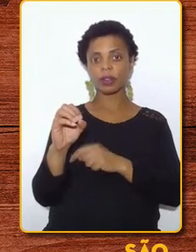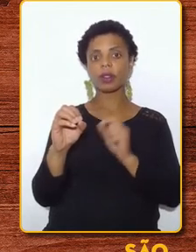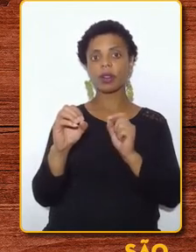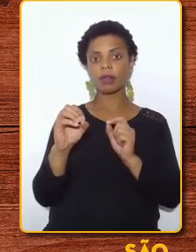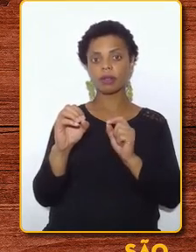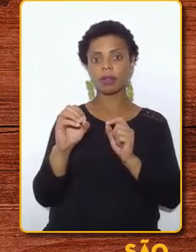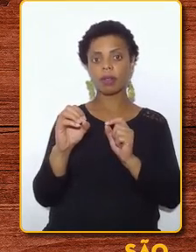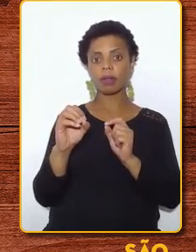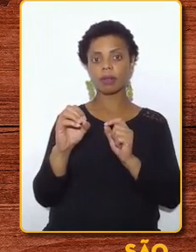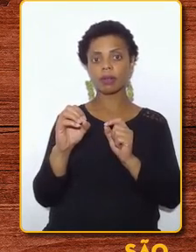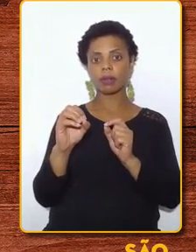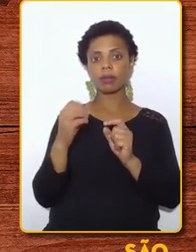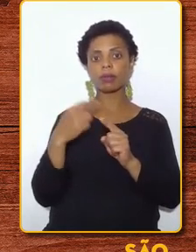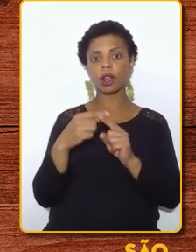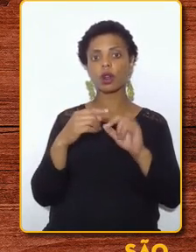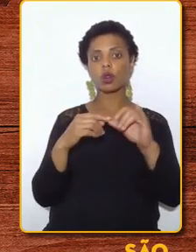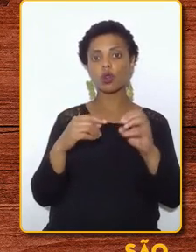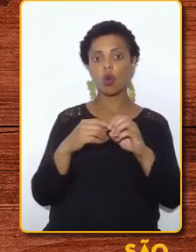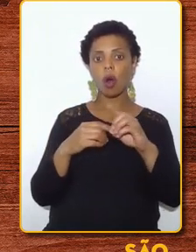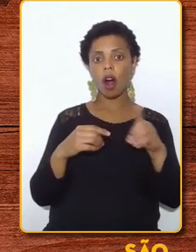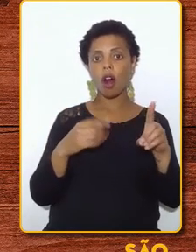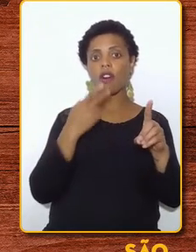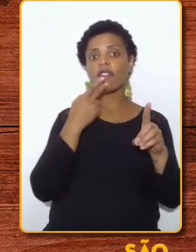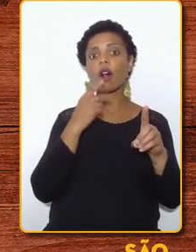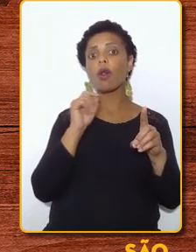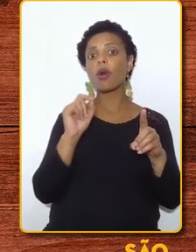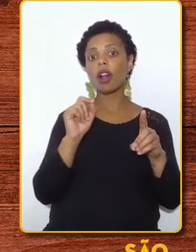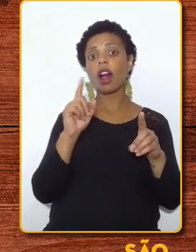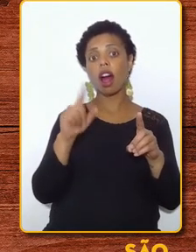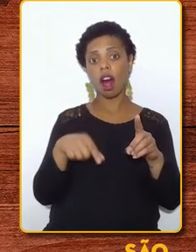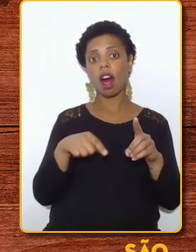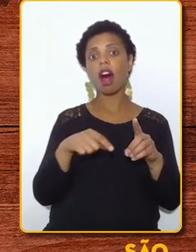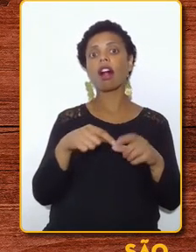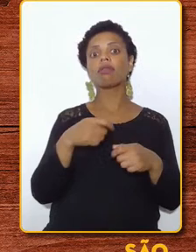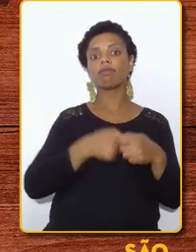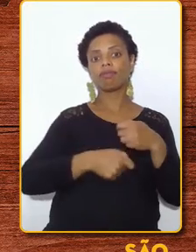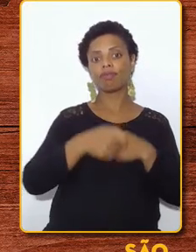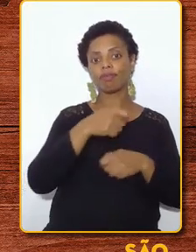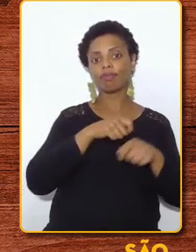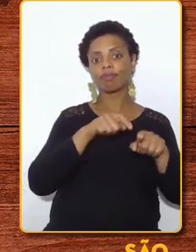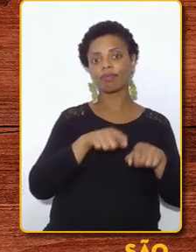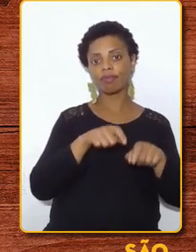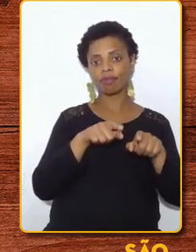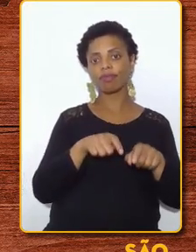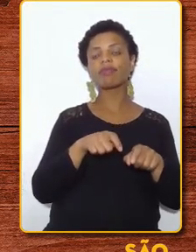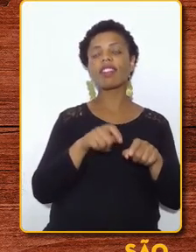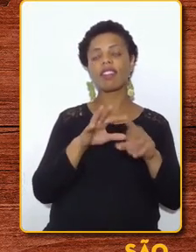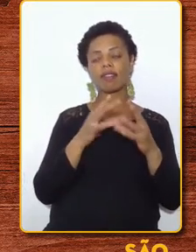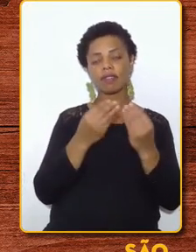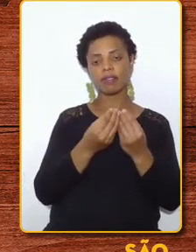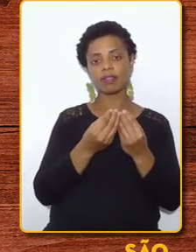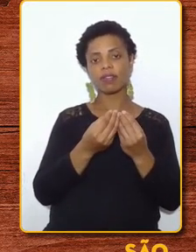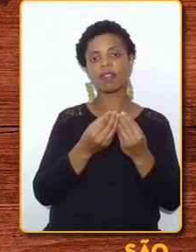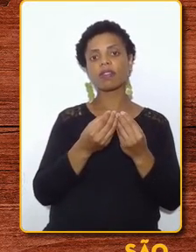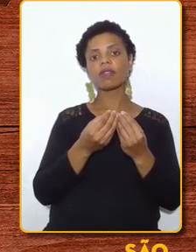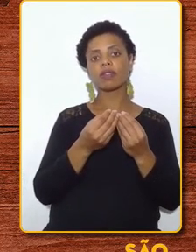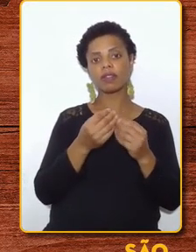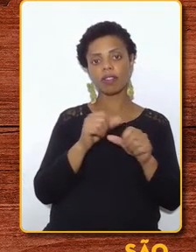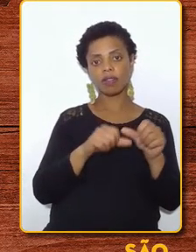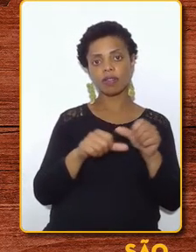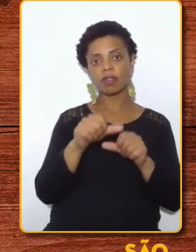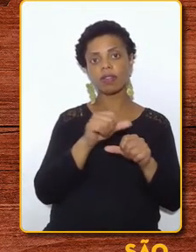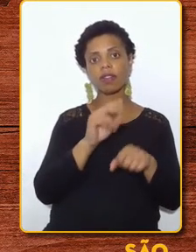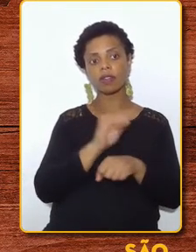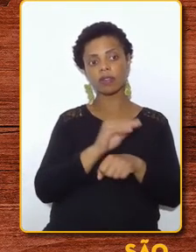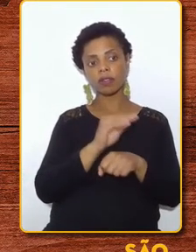João tocou muito bem, que é o papel da agroindústria familiar, né? Da transformação e preservação do alimento, não só como um